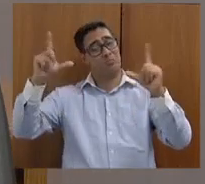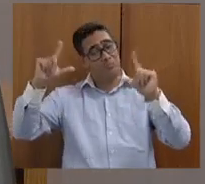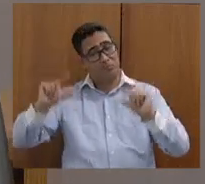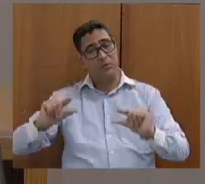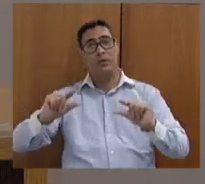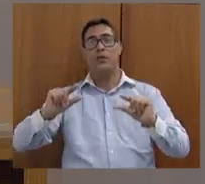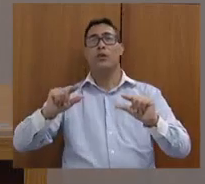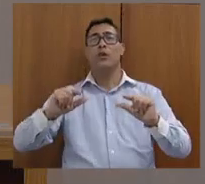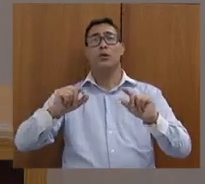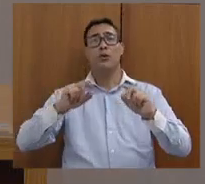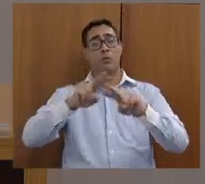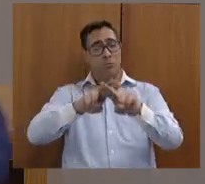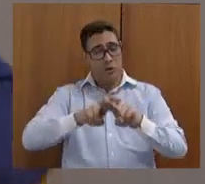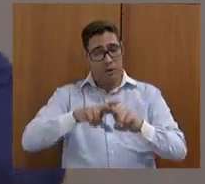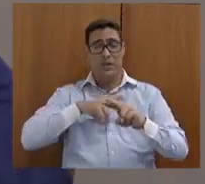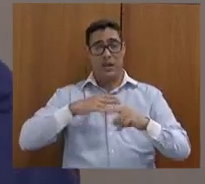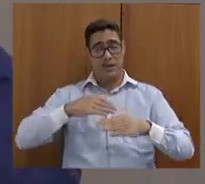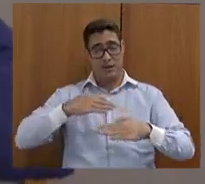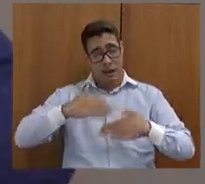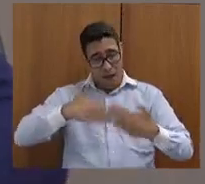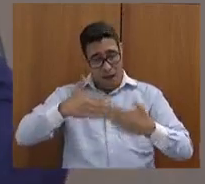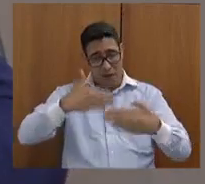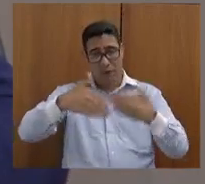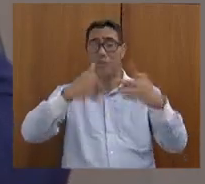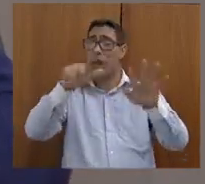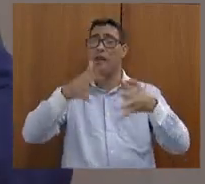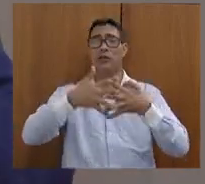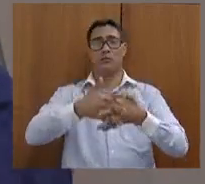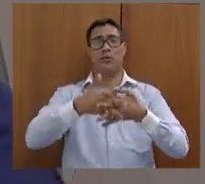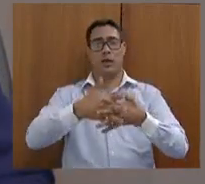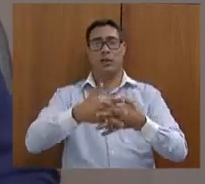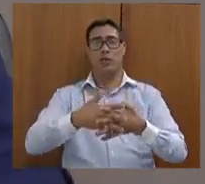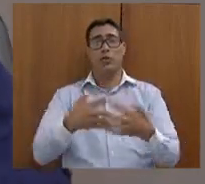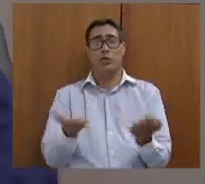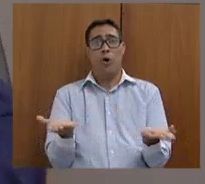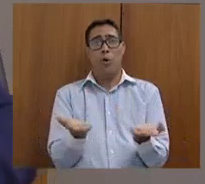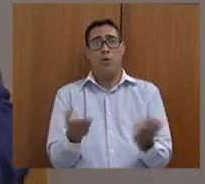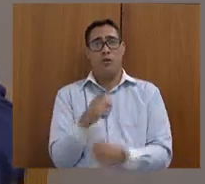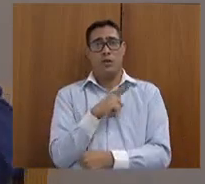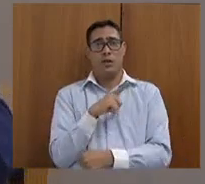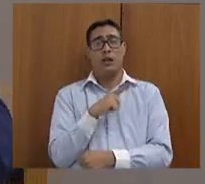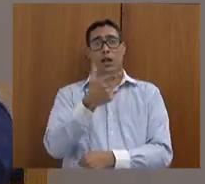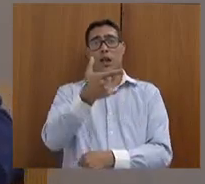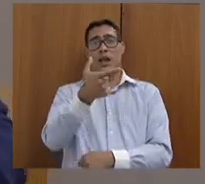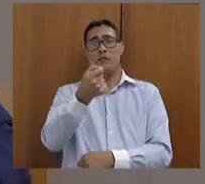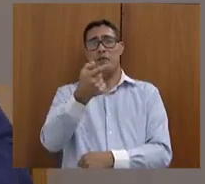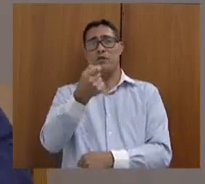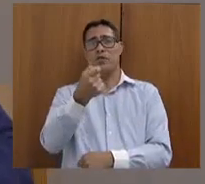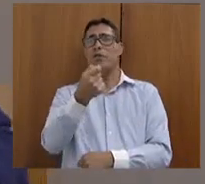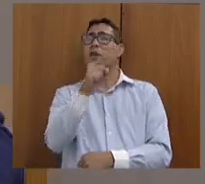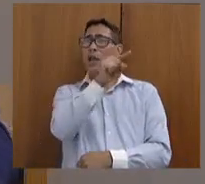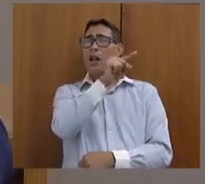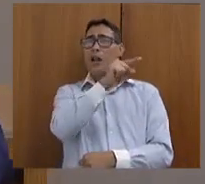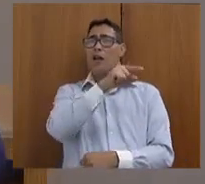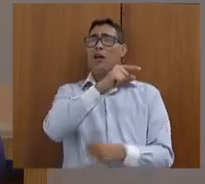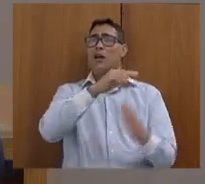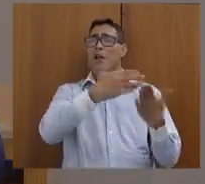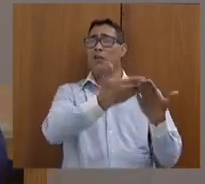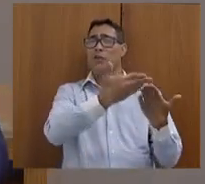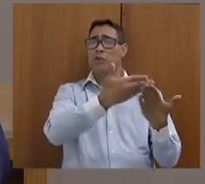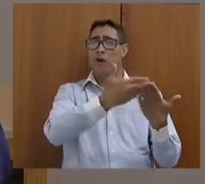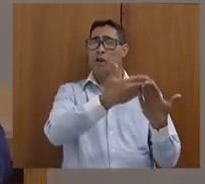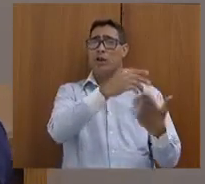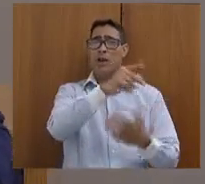dizer para vocês que esses avanços são muito complicados então nós temos 20 que inclusive eu acho que tem uma que lá em Pirapora que não tinha nem empresa para poder